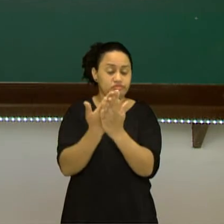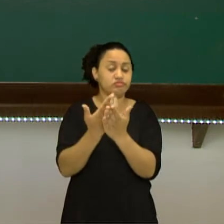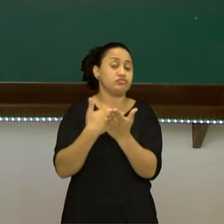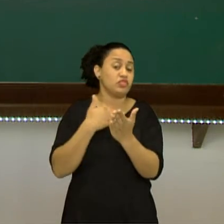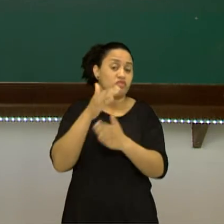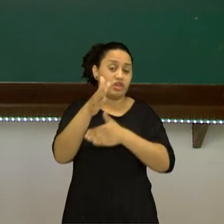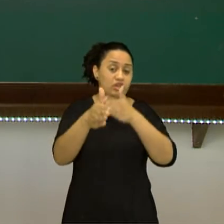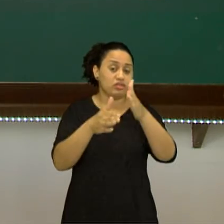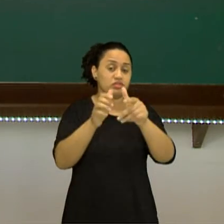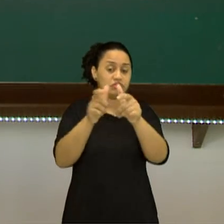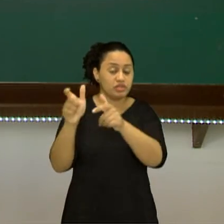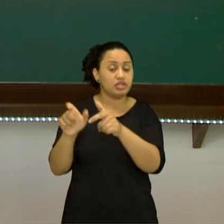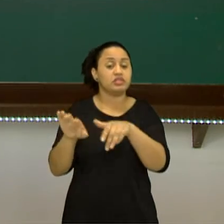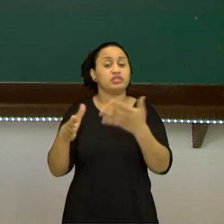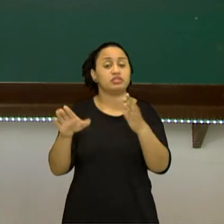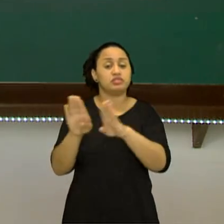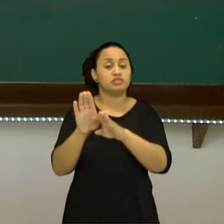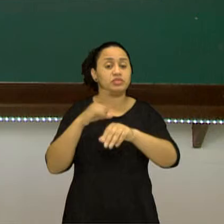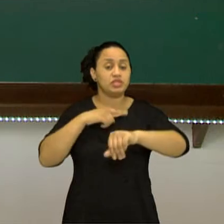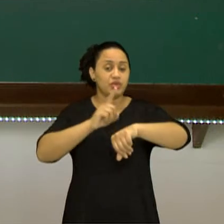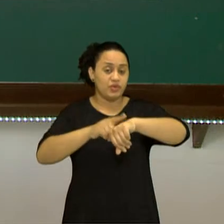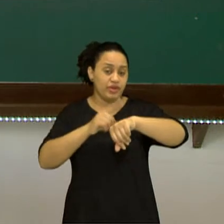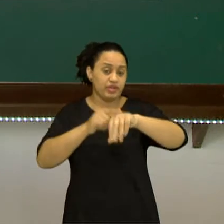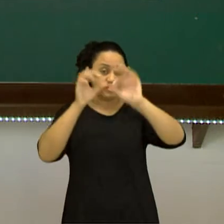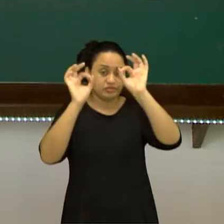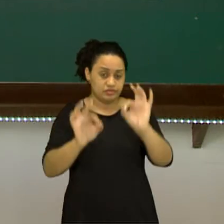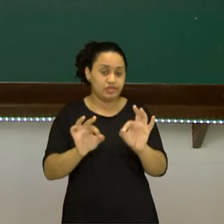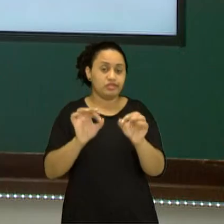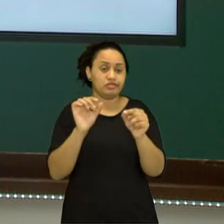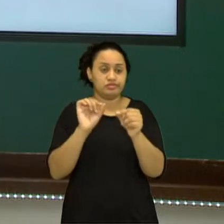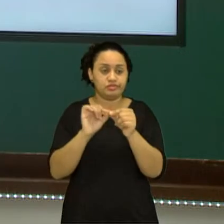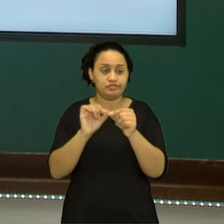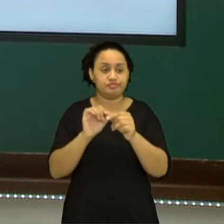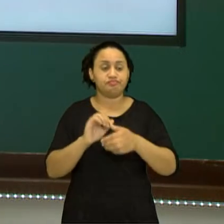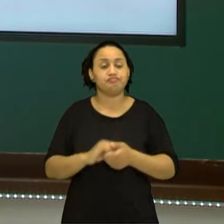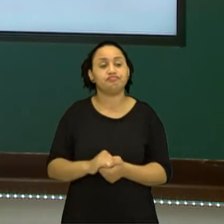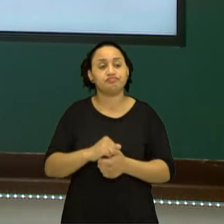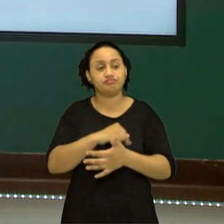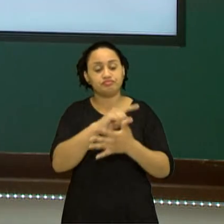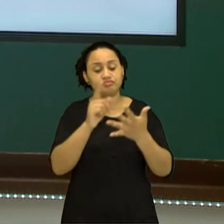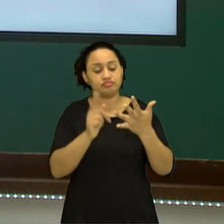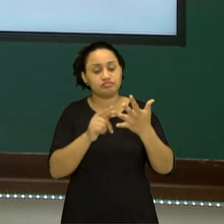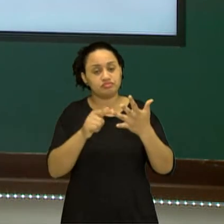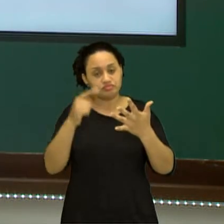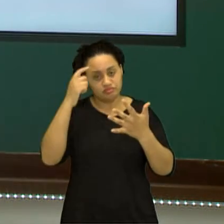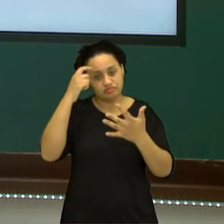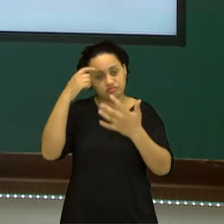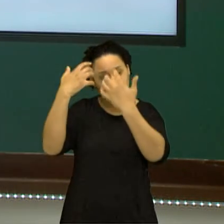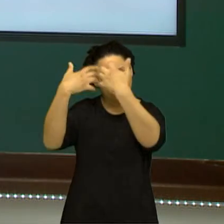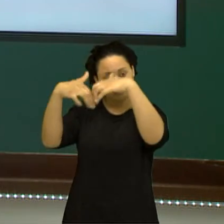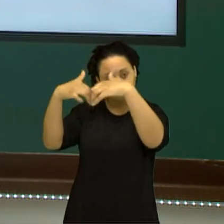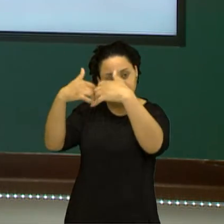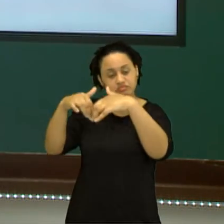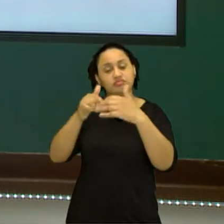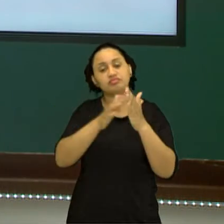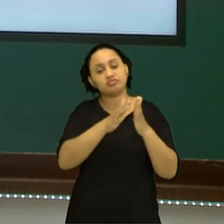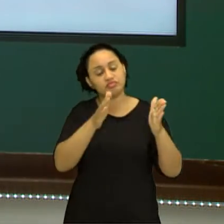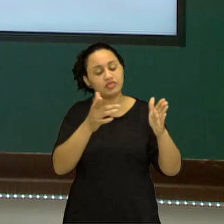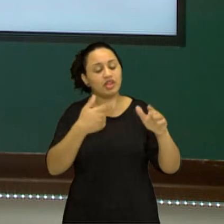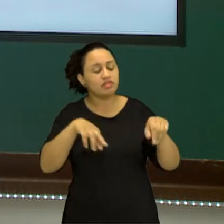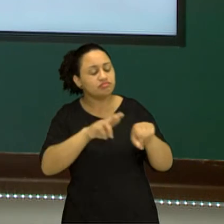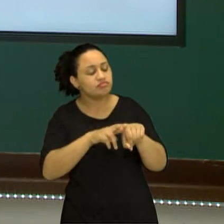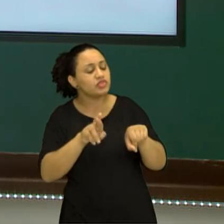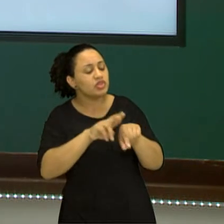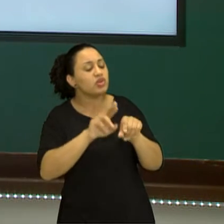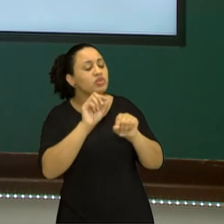também tem os horários fixos, né? Então, vejam ali. Refletir de tempos em tempos, revisando as suas tarefas,